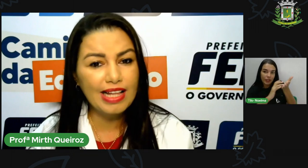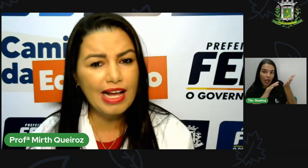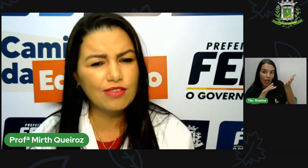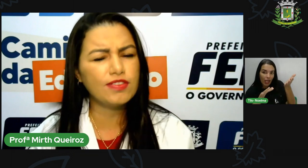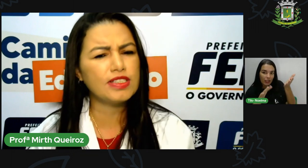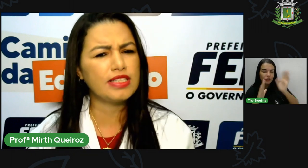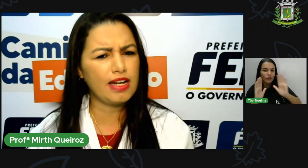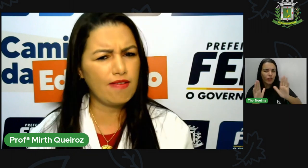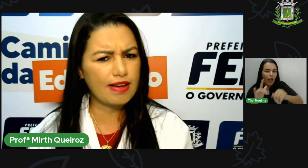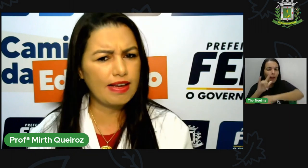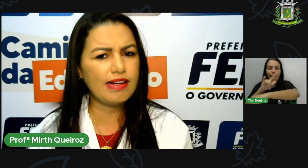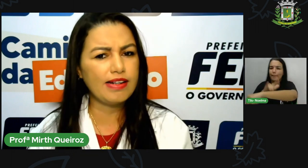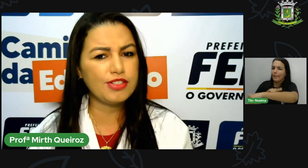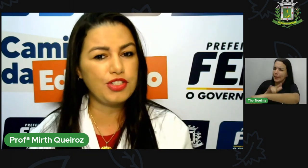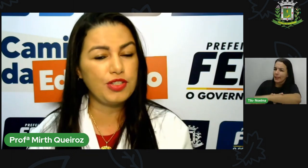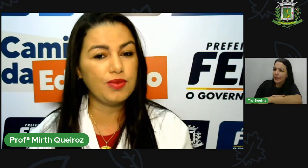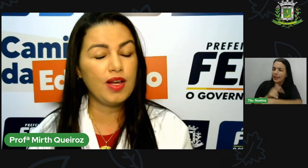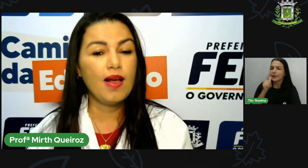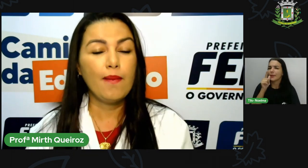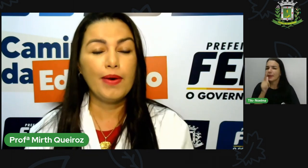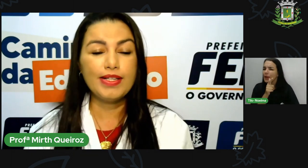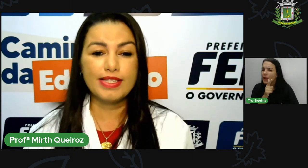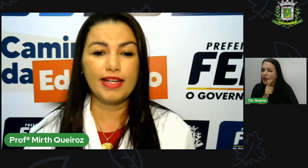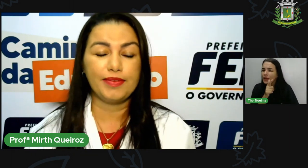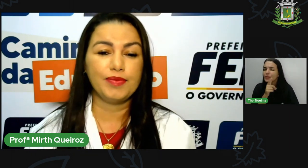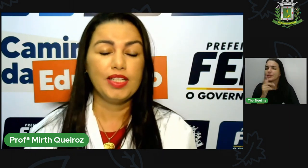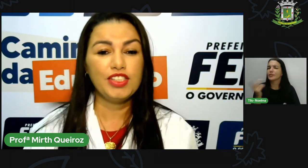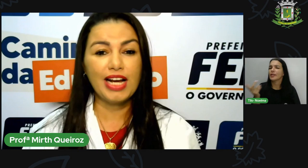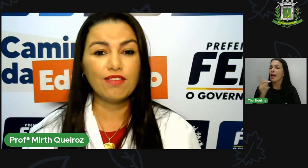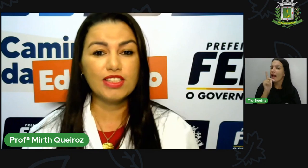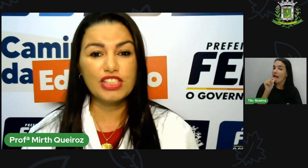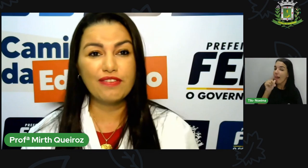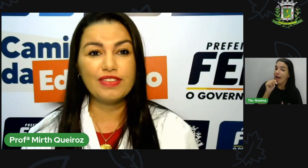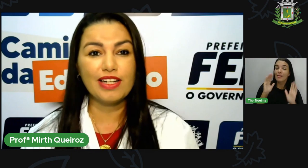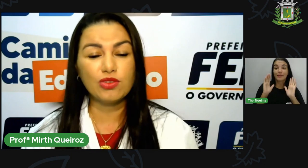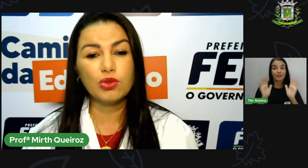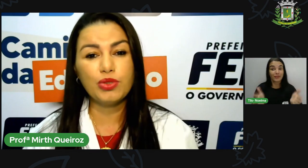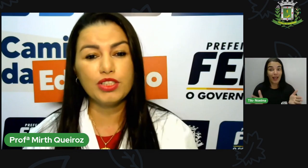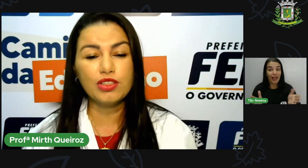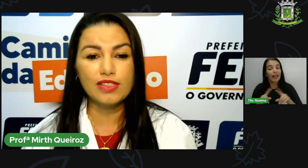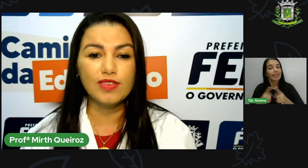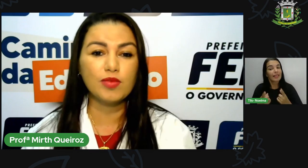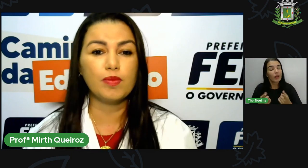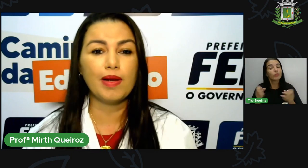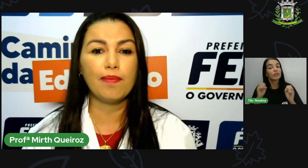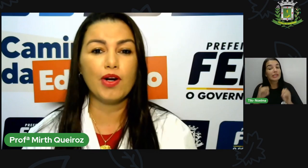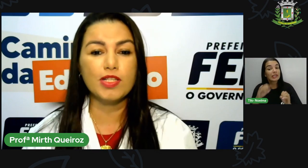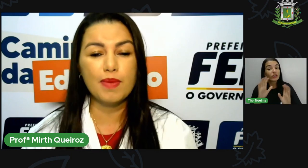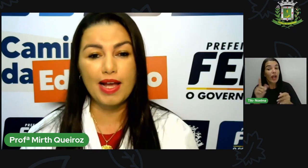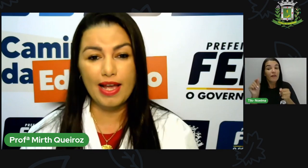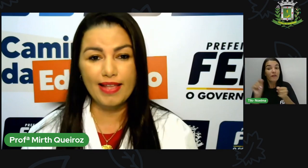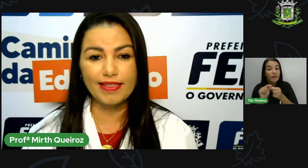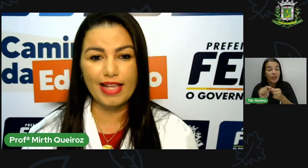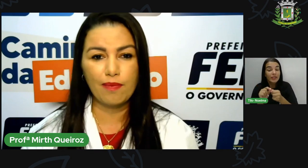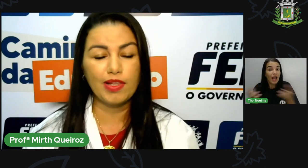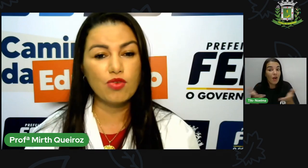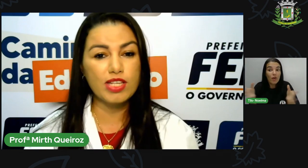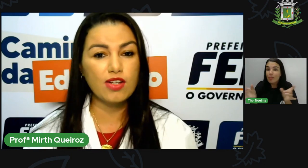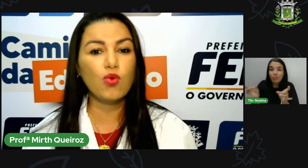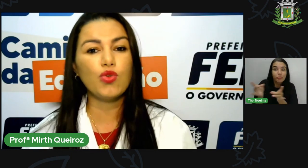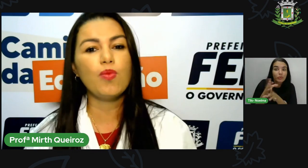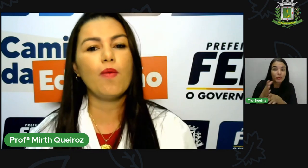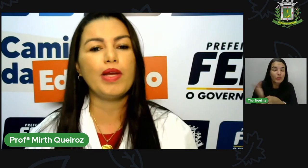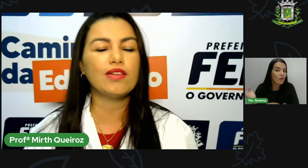Tomaram aquela água? Fizeram aquele lanchinho? Pois é, já que vocês já fizeram tudo isso, nós vamos para a próxima etapa,